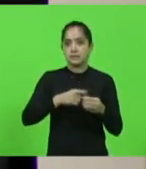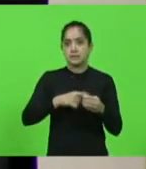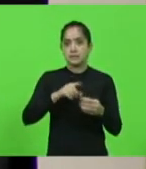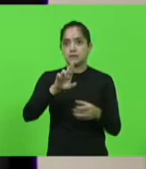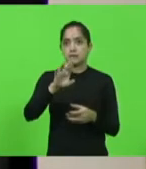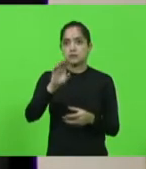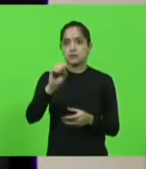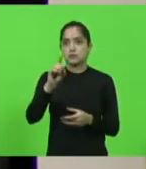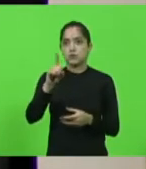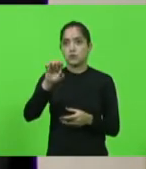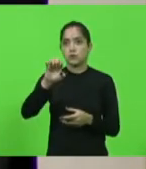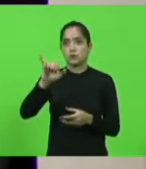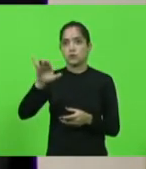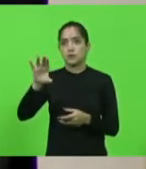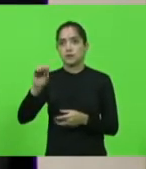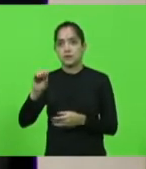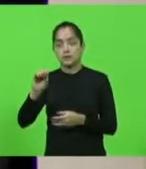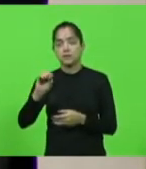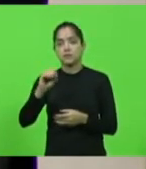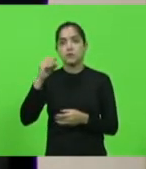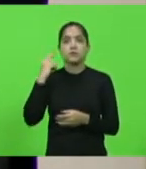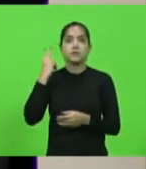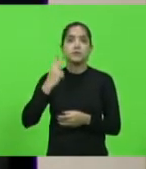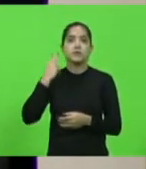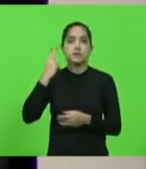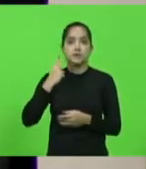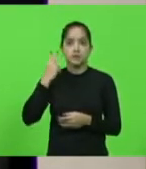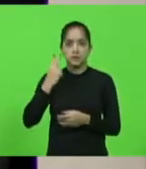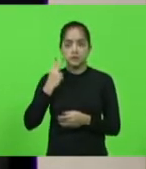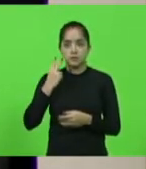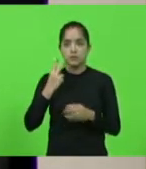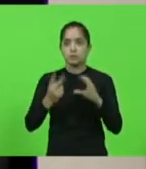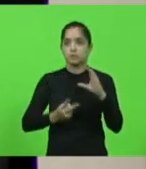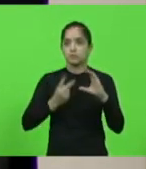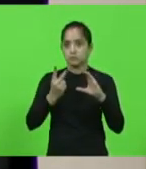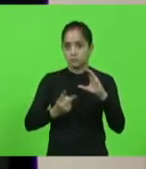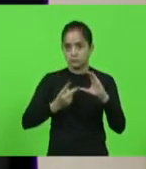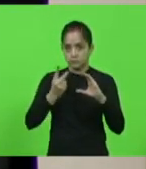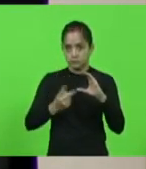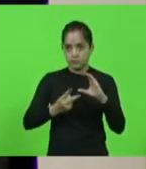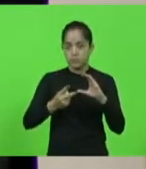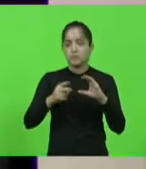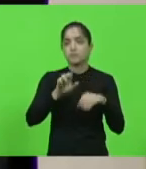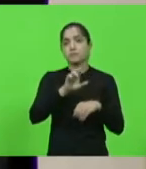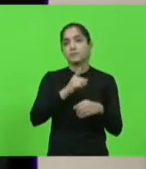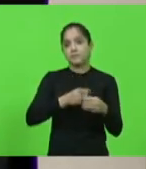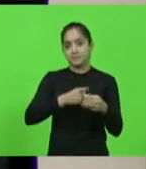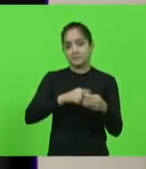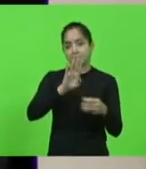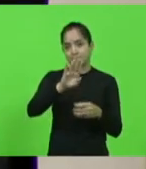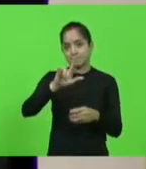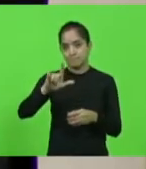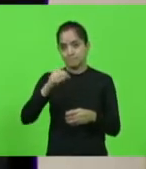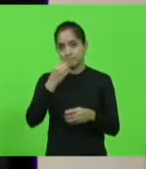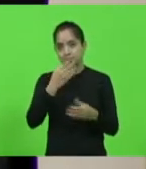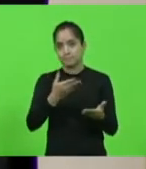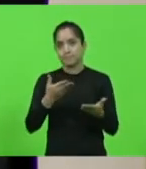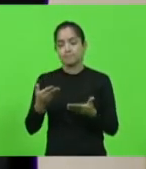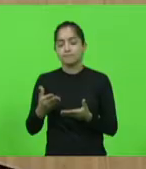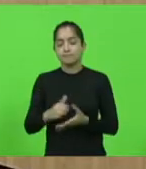vereador Egídio Beckhauser, vereador e presidente da Câmara de Vereadores de Blumenau, que também nos honra muito com a sua